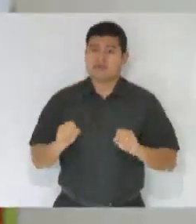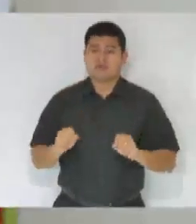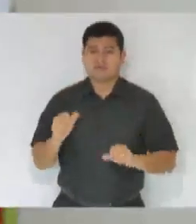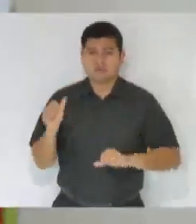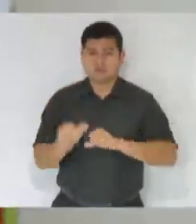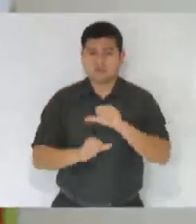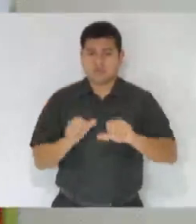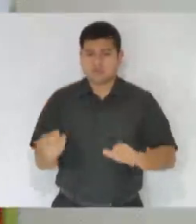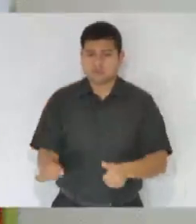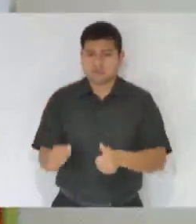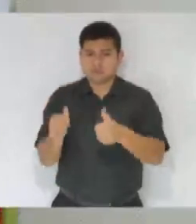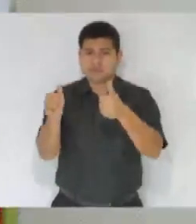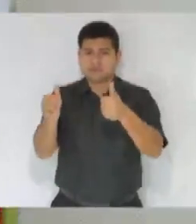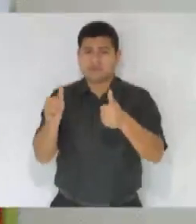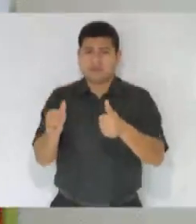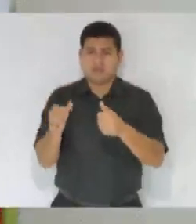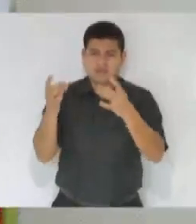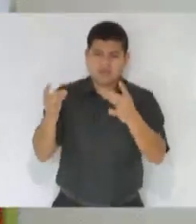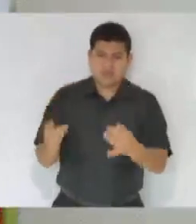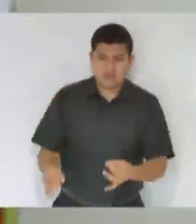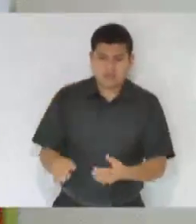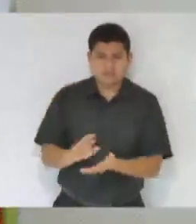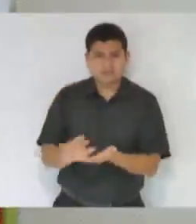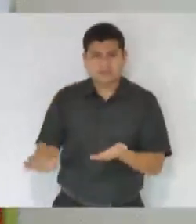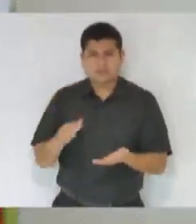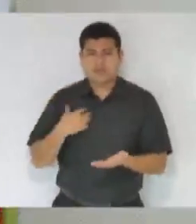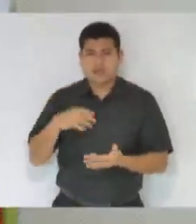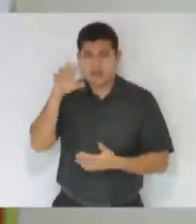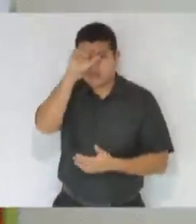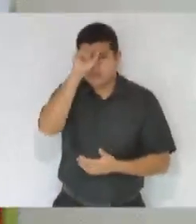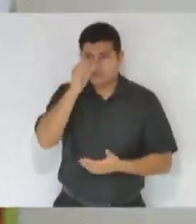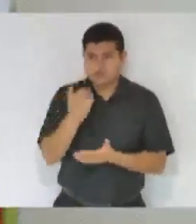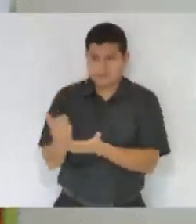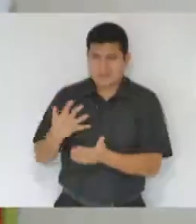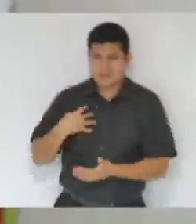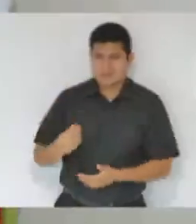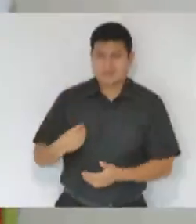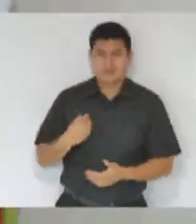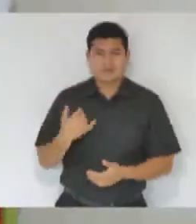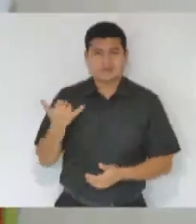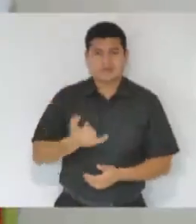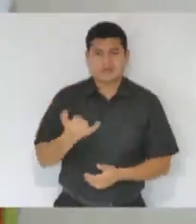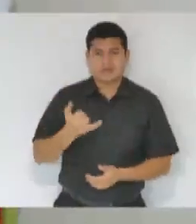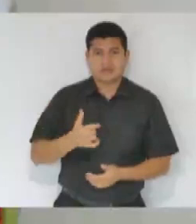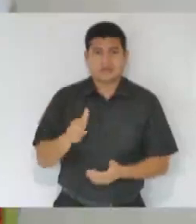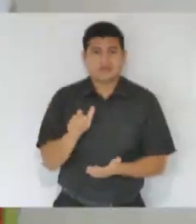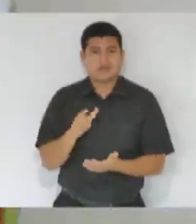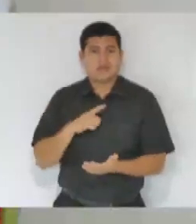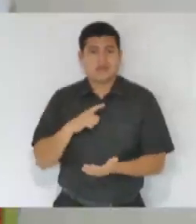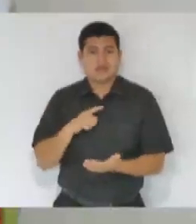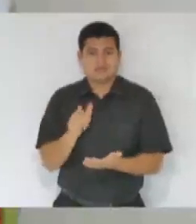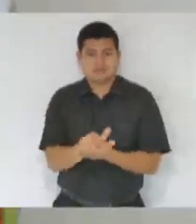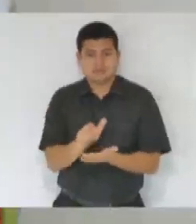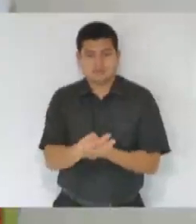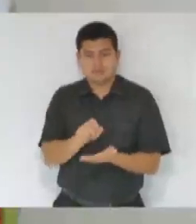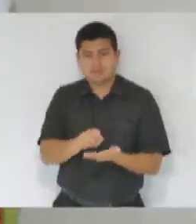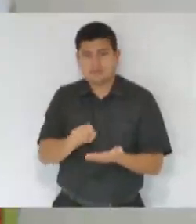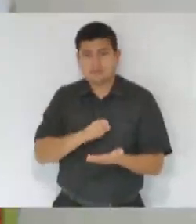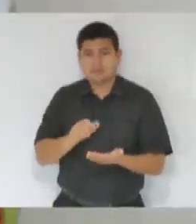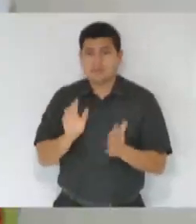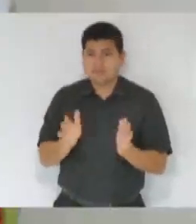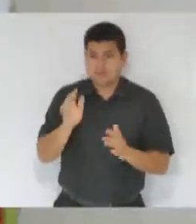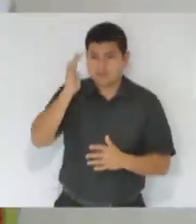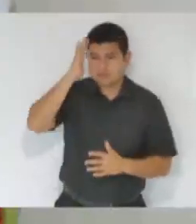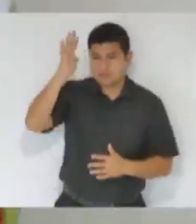detalhes, aprender com nossos filhos, ajudar com esta caneta que temos na mão. Vocês já refletiram sobre